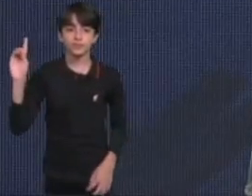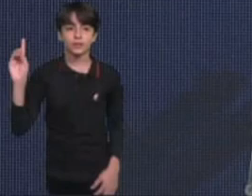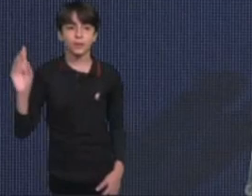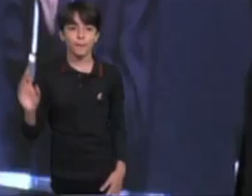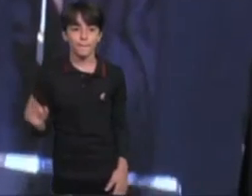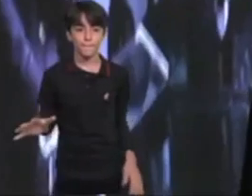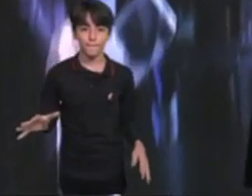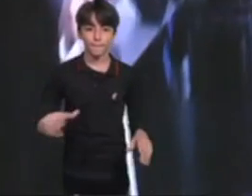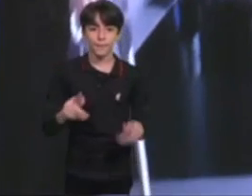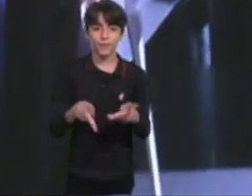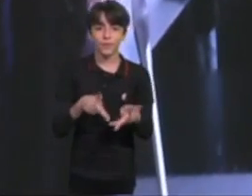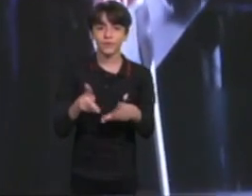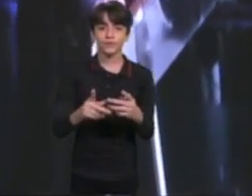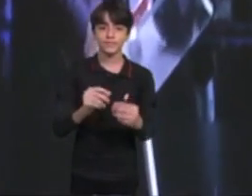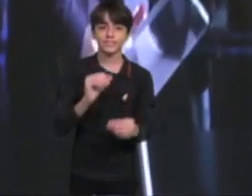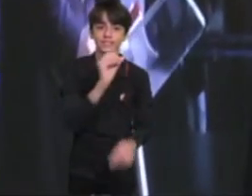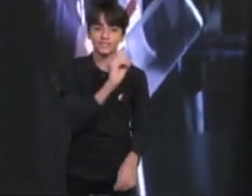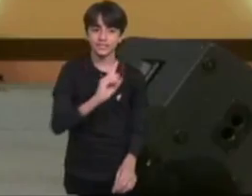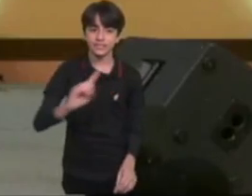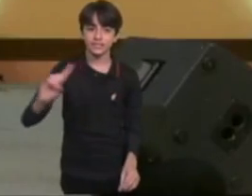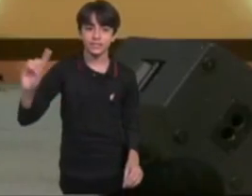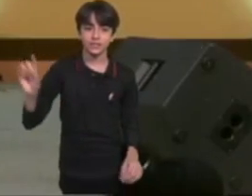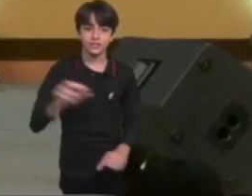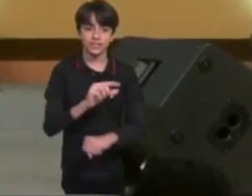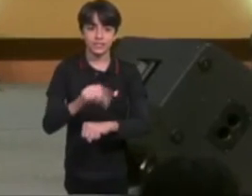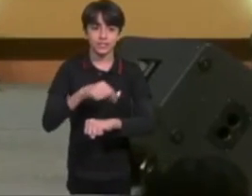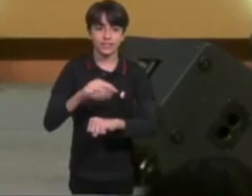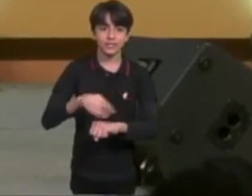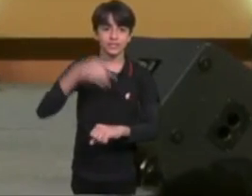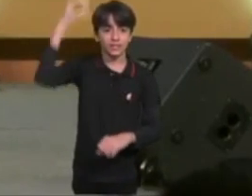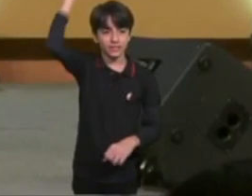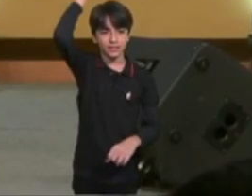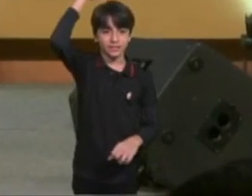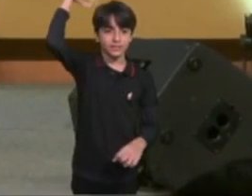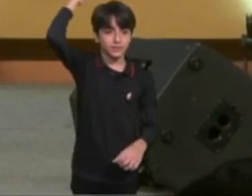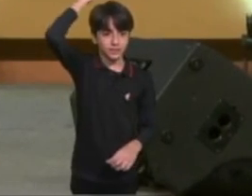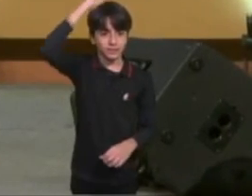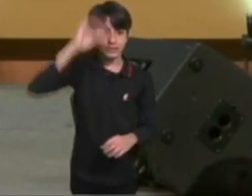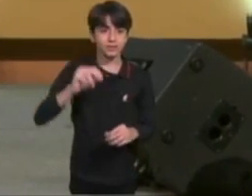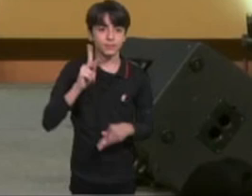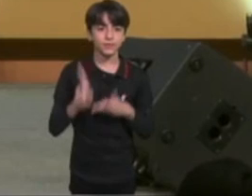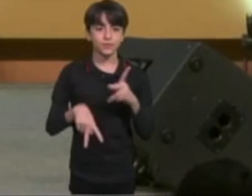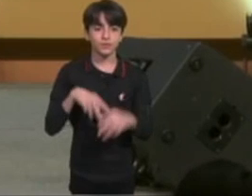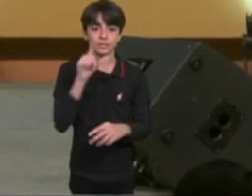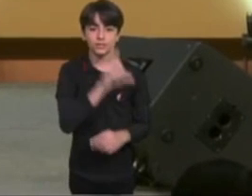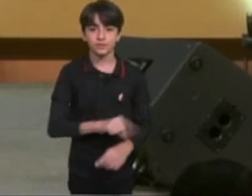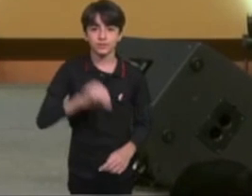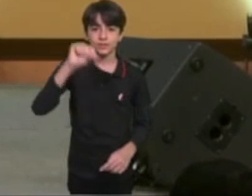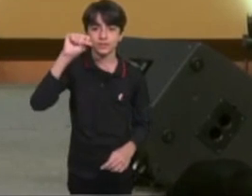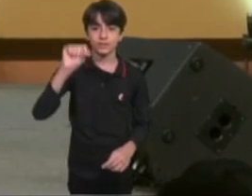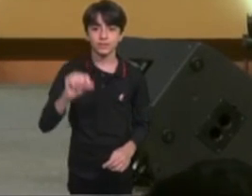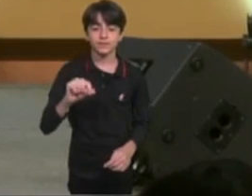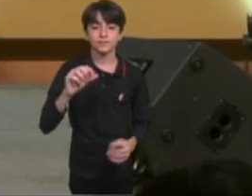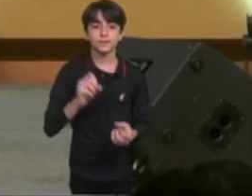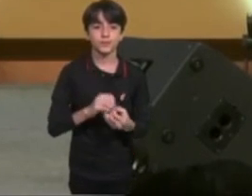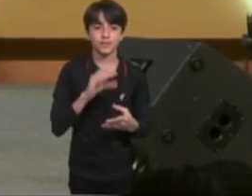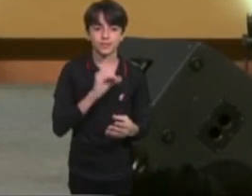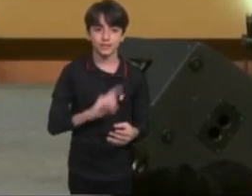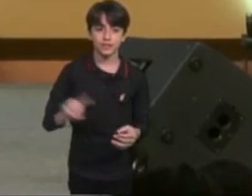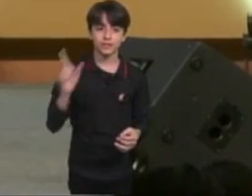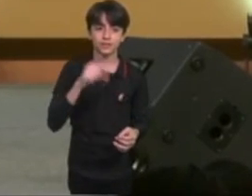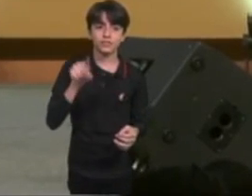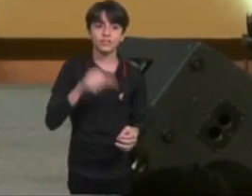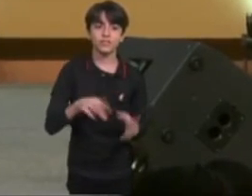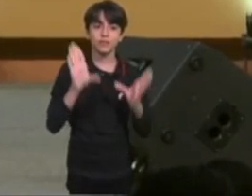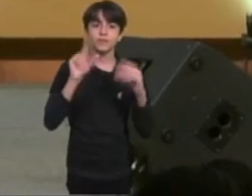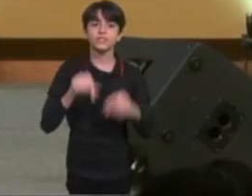povo de Deus Nação santa o Povo Adquirido e quem é que vai mexer